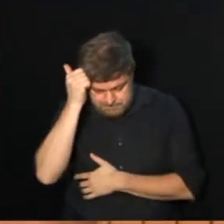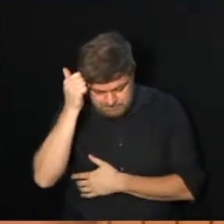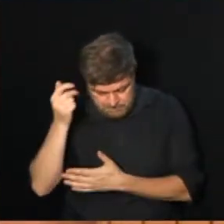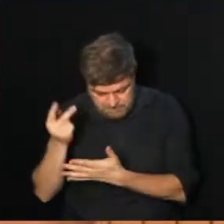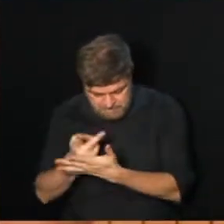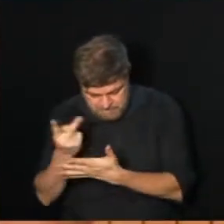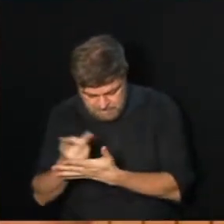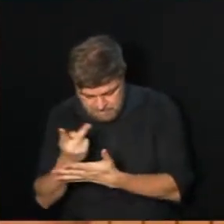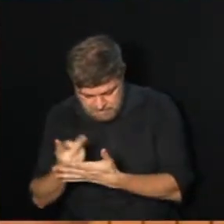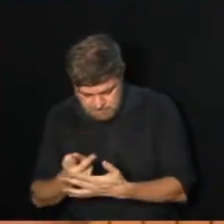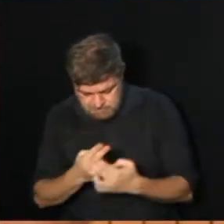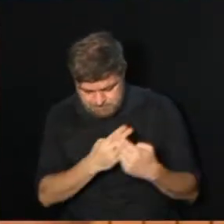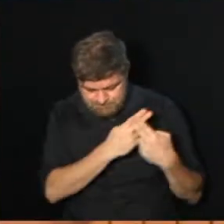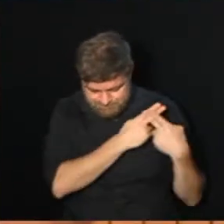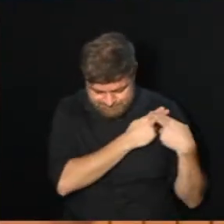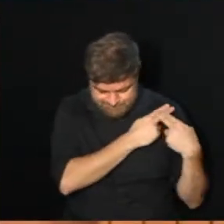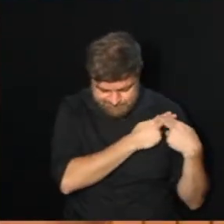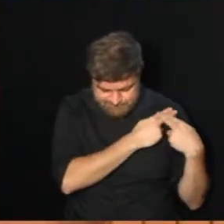corresponsabilização,